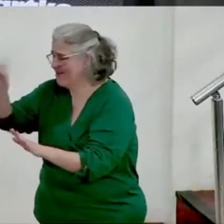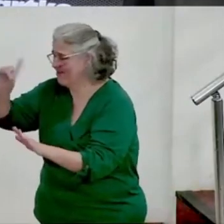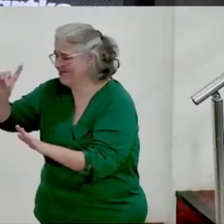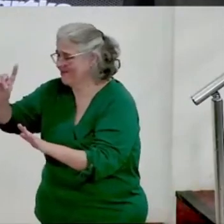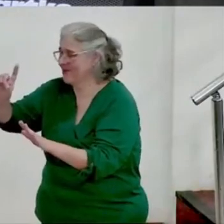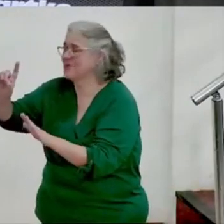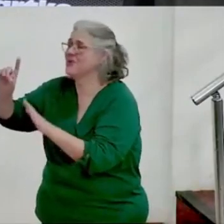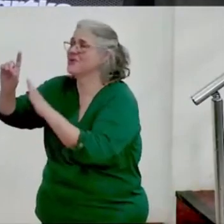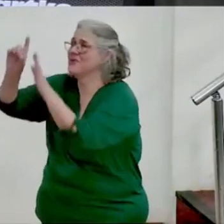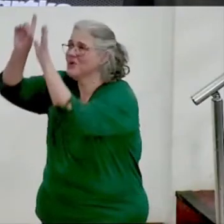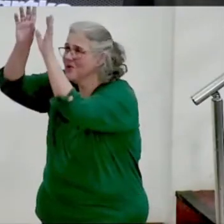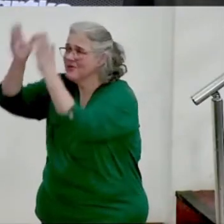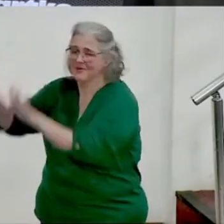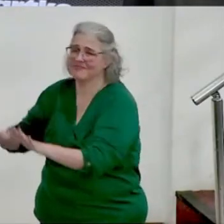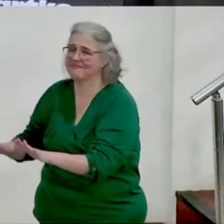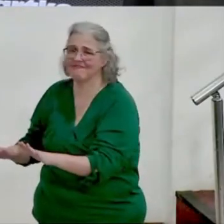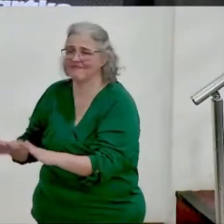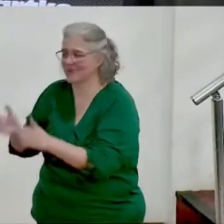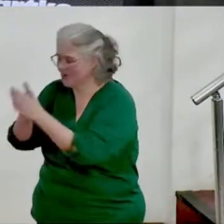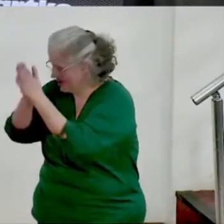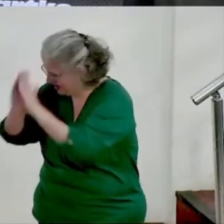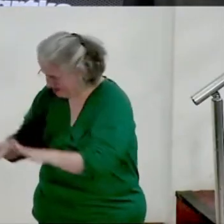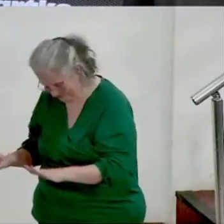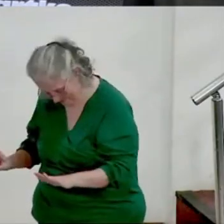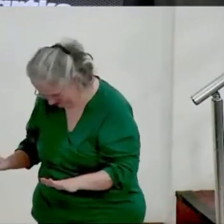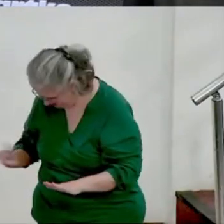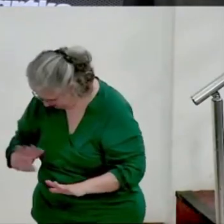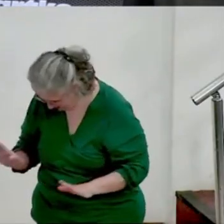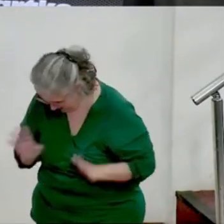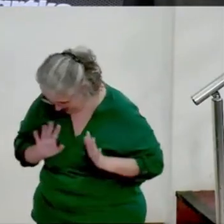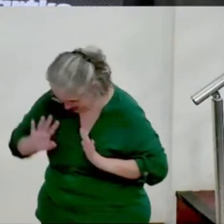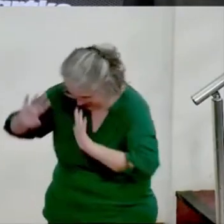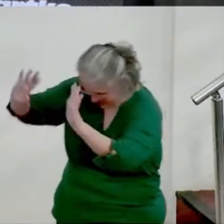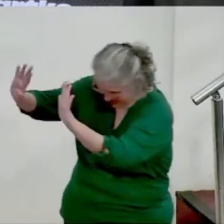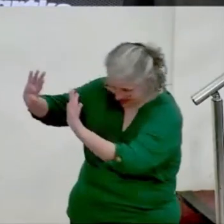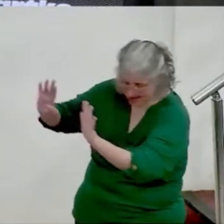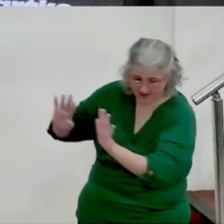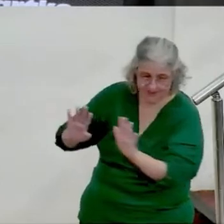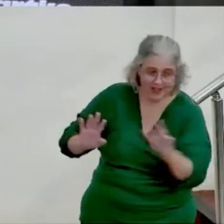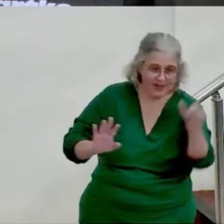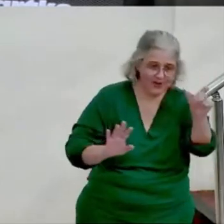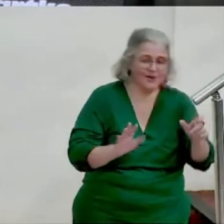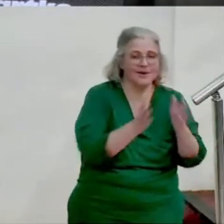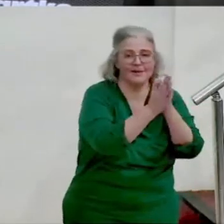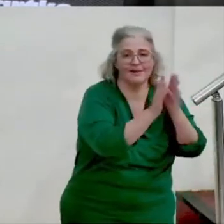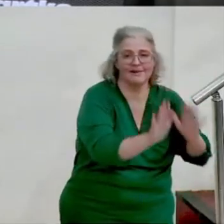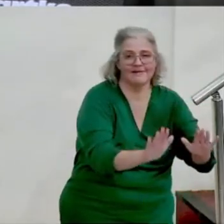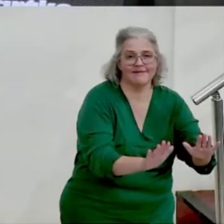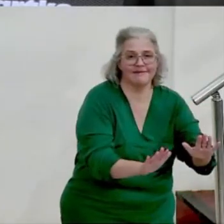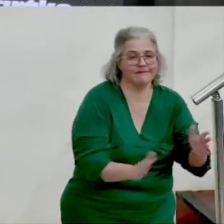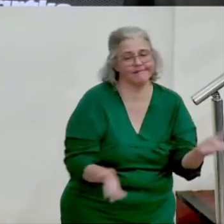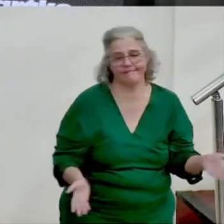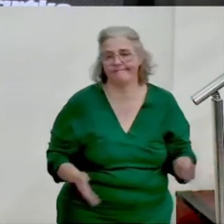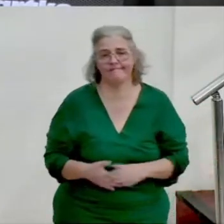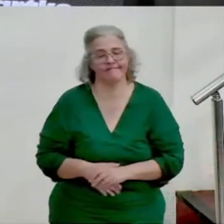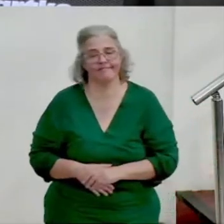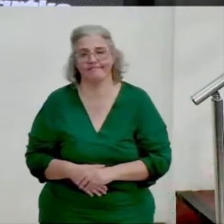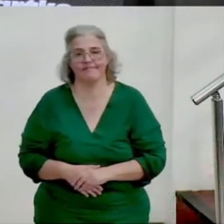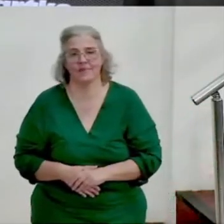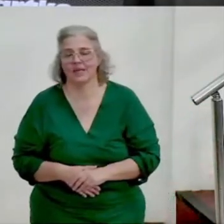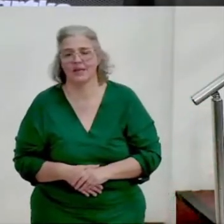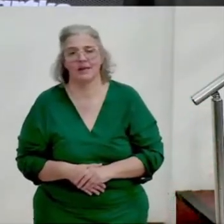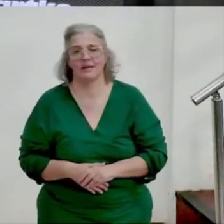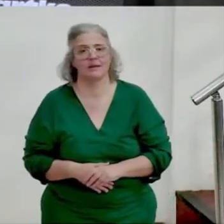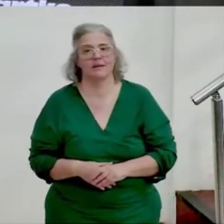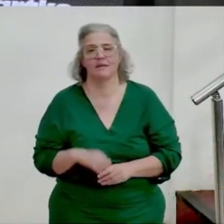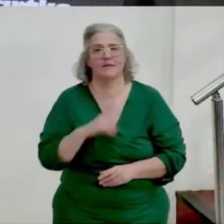Paulo direciona a sua palavra à igreja para dizer que ela não surpreenderá os